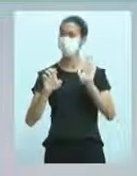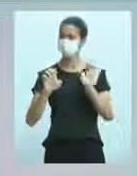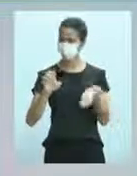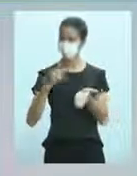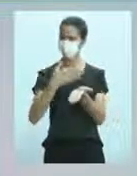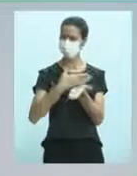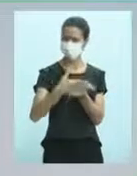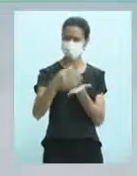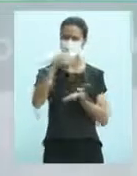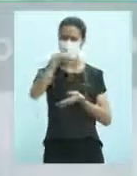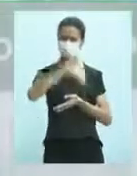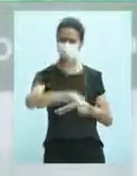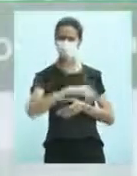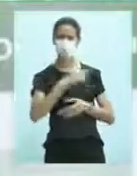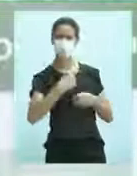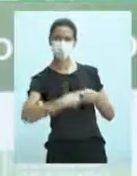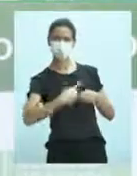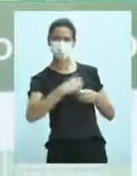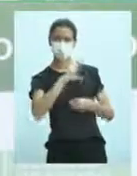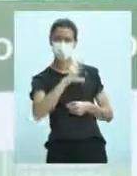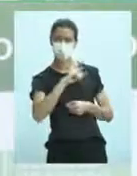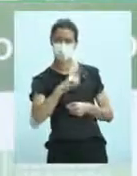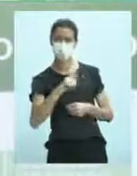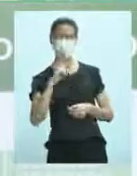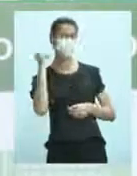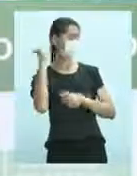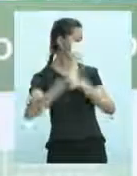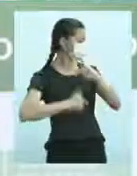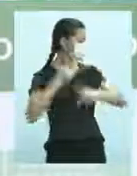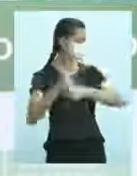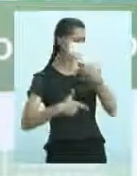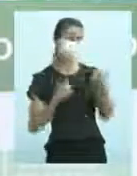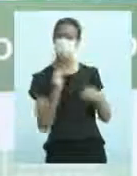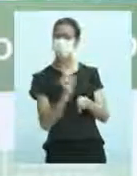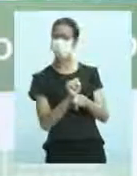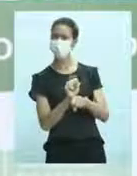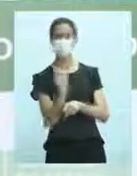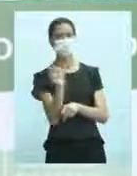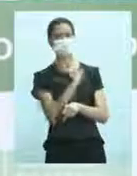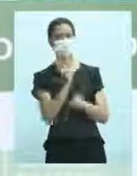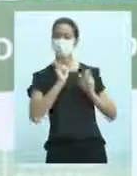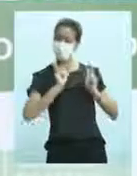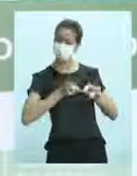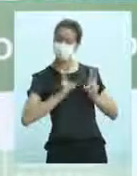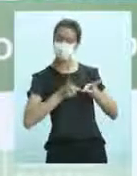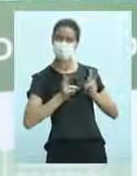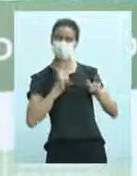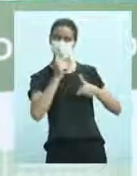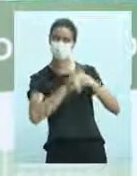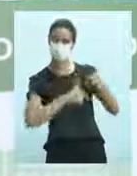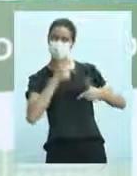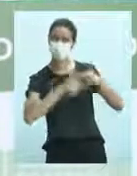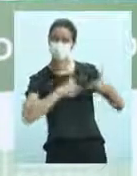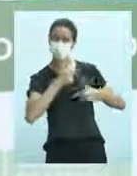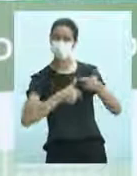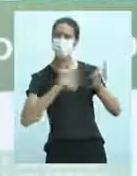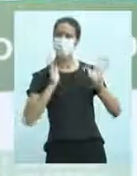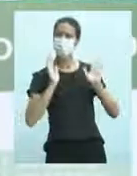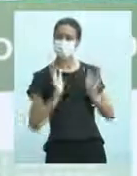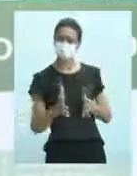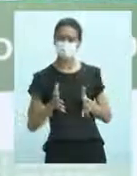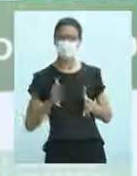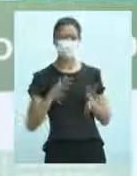todos os dias da semana que vem nesse feriado estão está funcionando já coletamos mais de